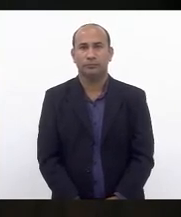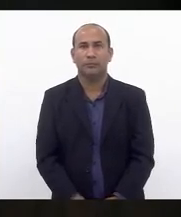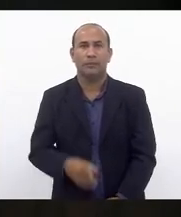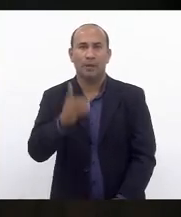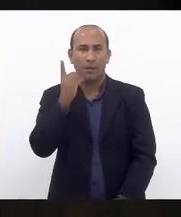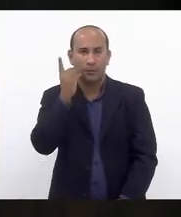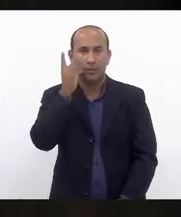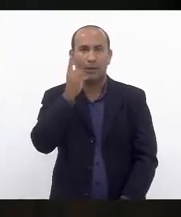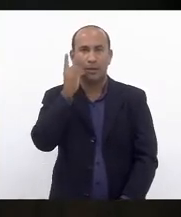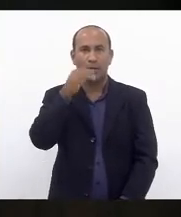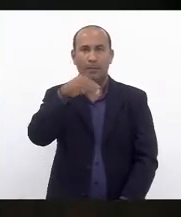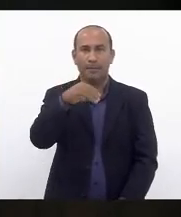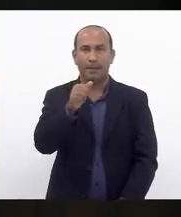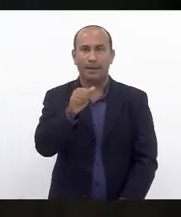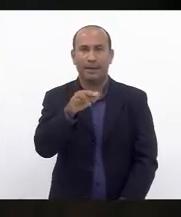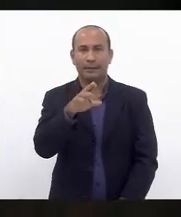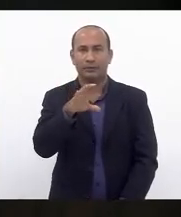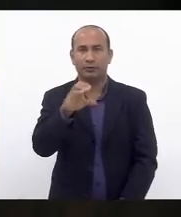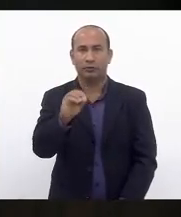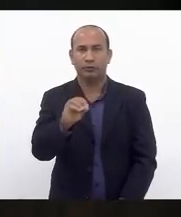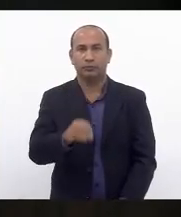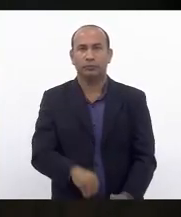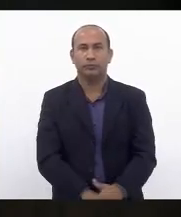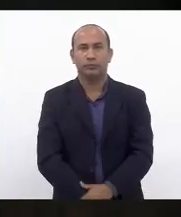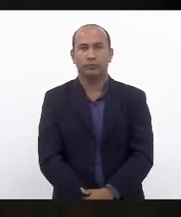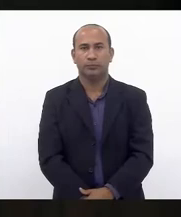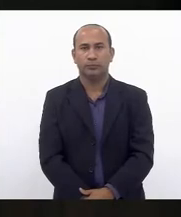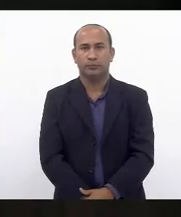Deputado Márcio Pacheco.